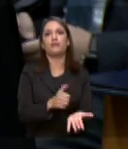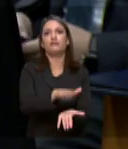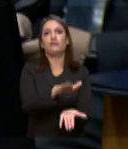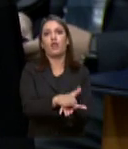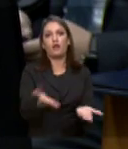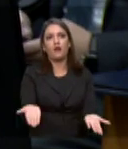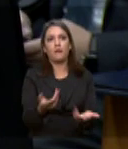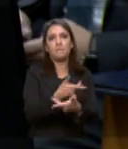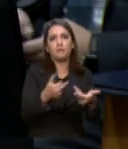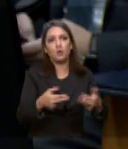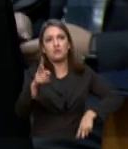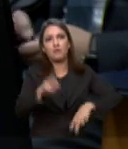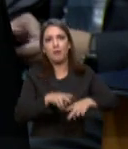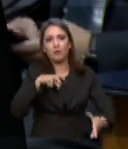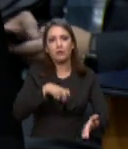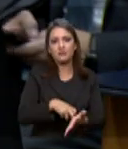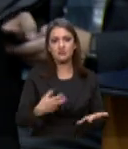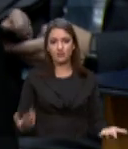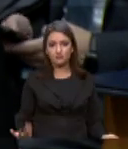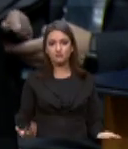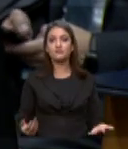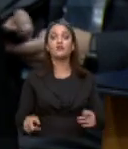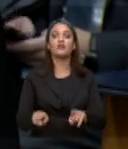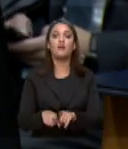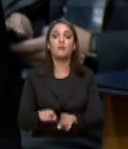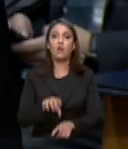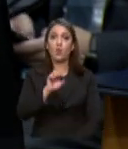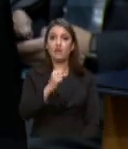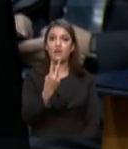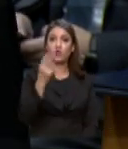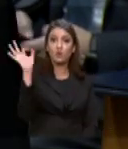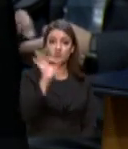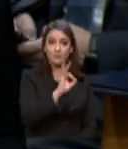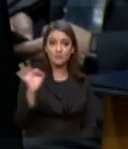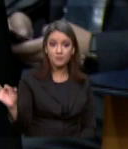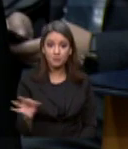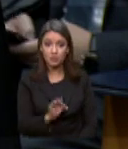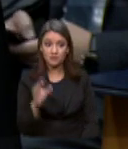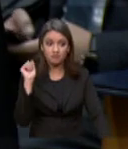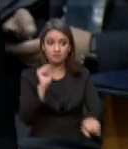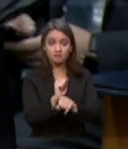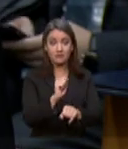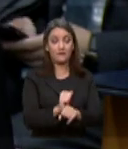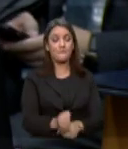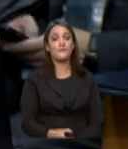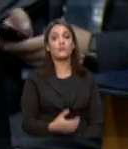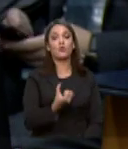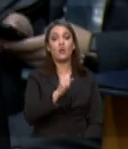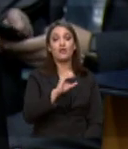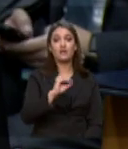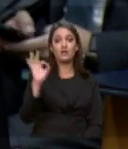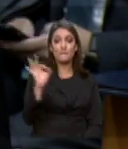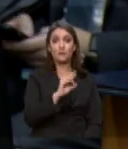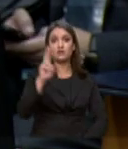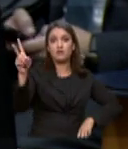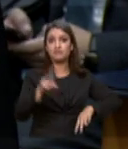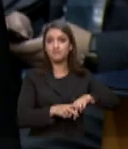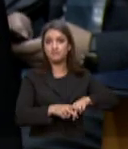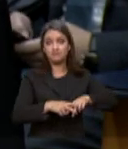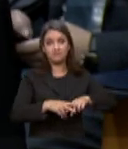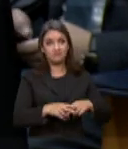ambientais. Termos de embargo, redução de 82%. Termos de apreensão, redução de 80% em